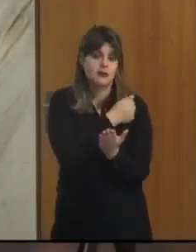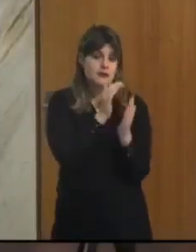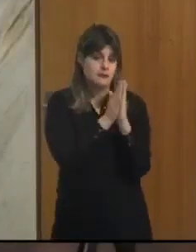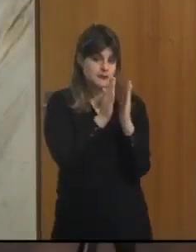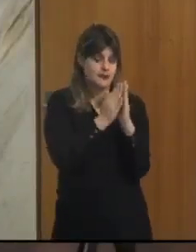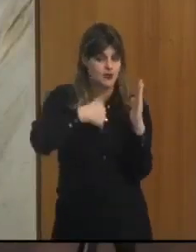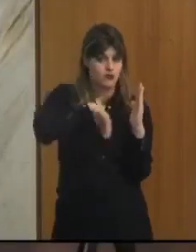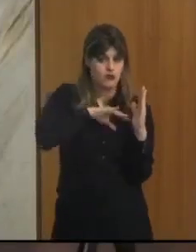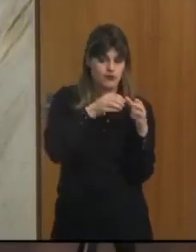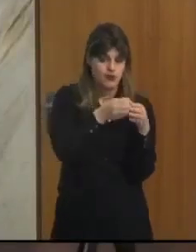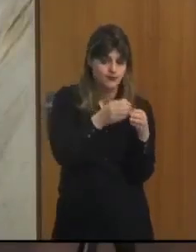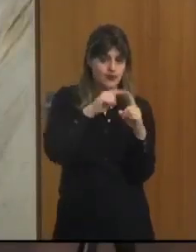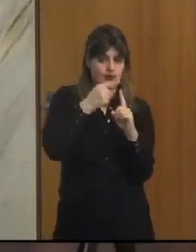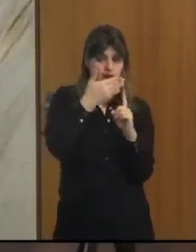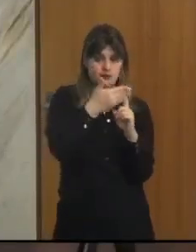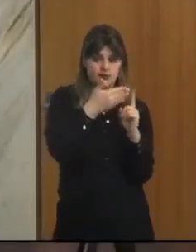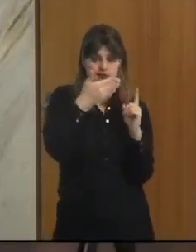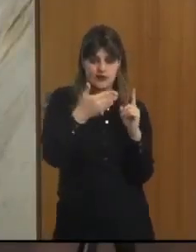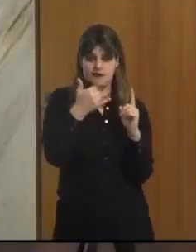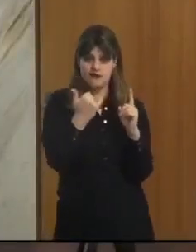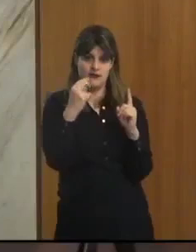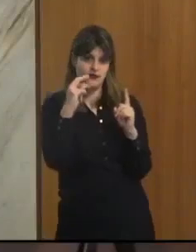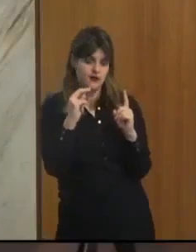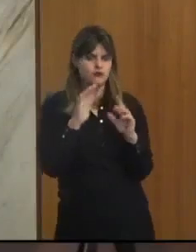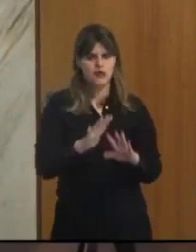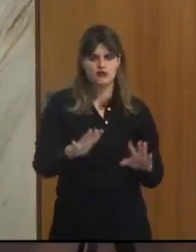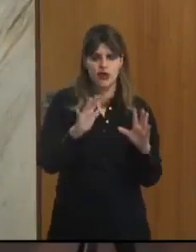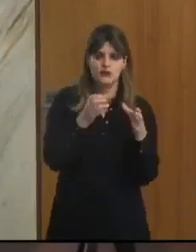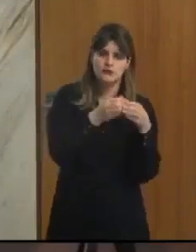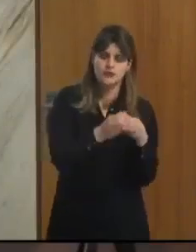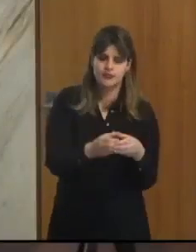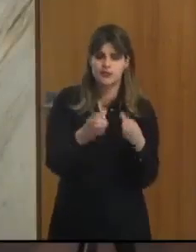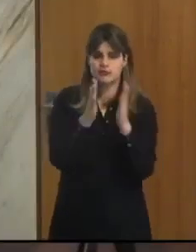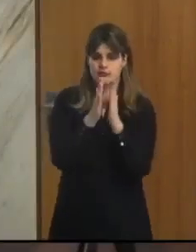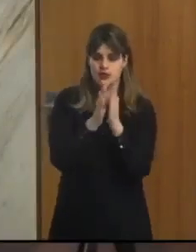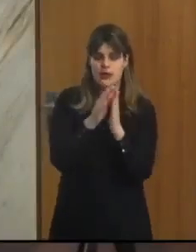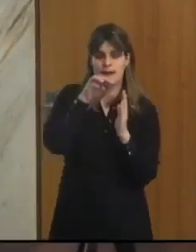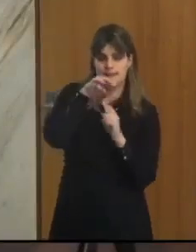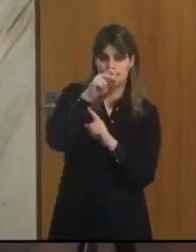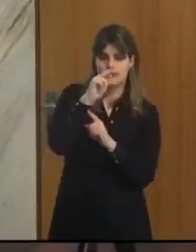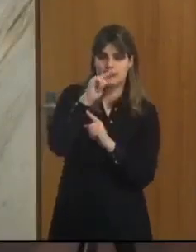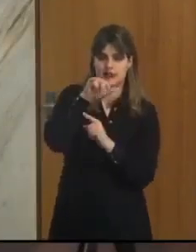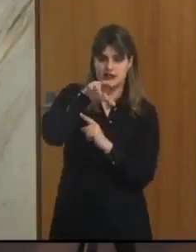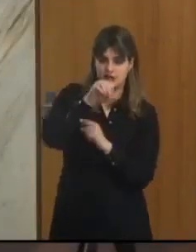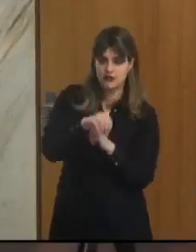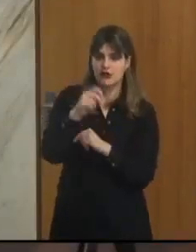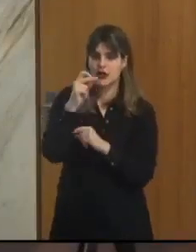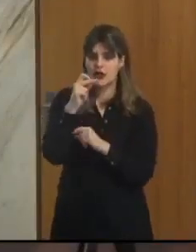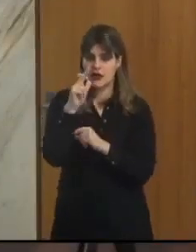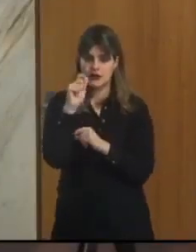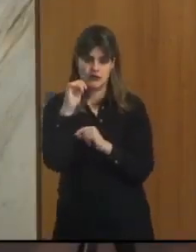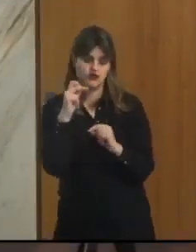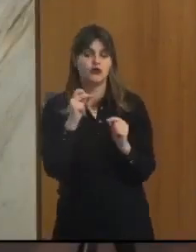Coimbra em 1123, quando já estava tudo mais calmo, nomeiam Martinho Arias como presbítero da terra de Sor